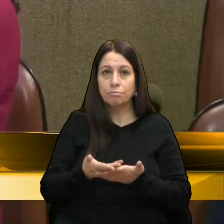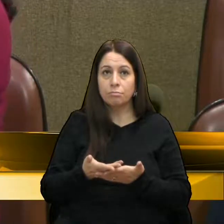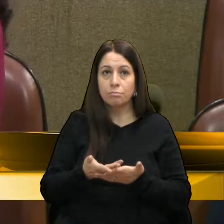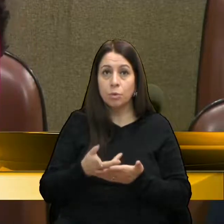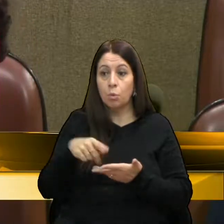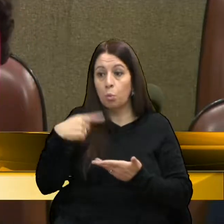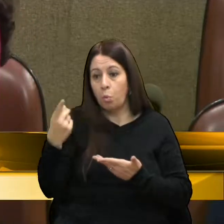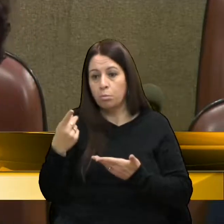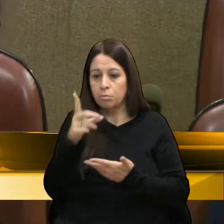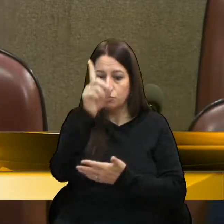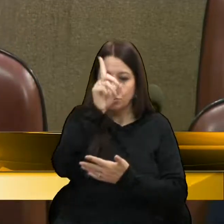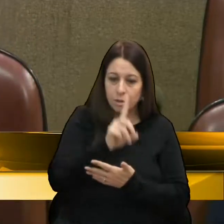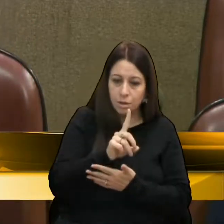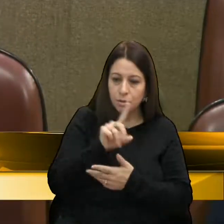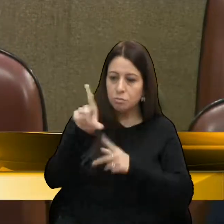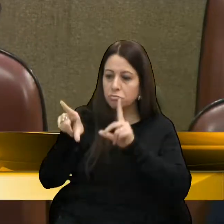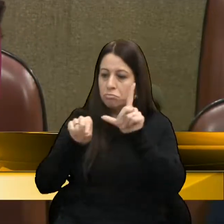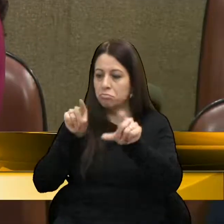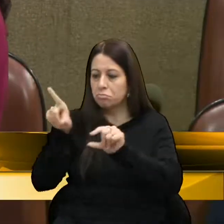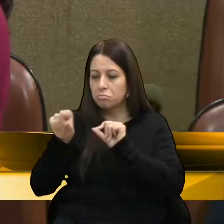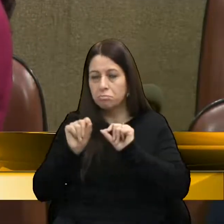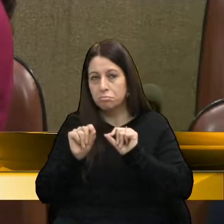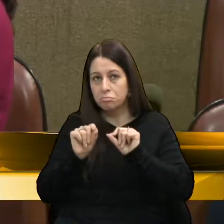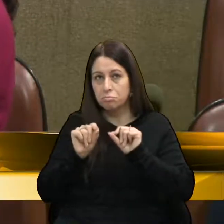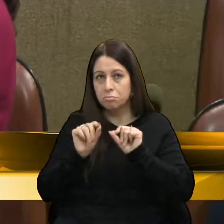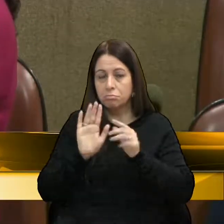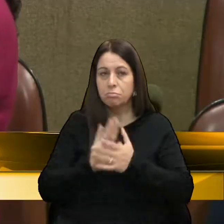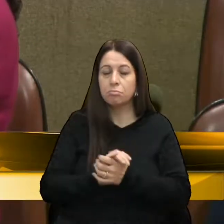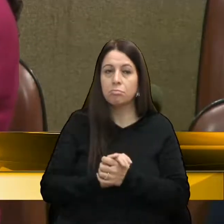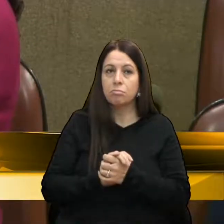ou o direito de escolha